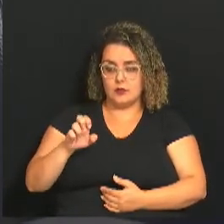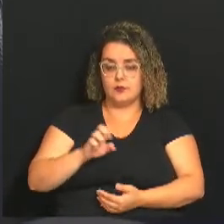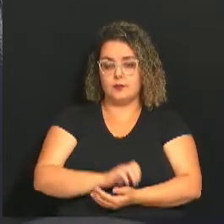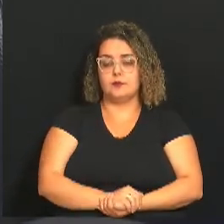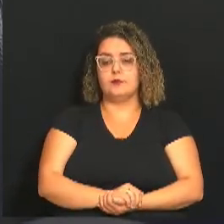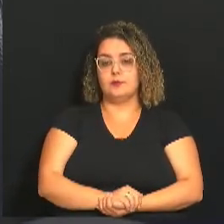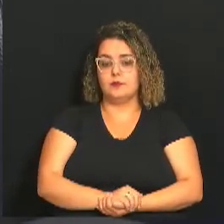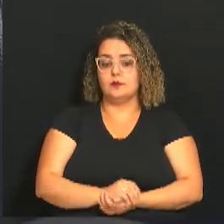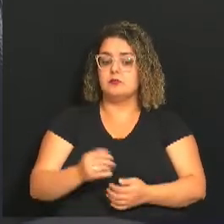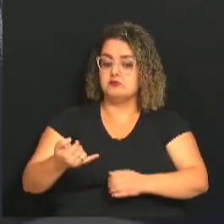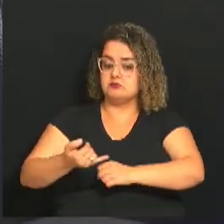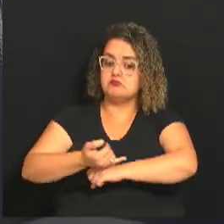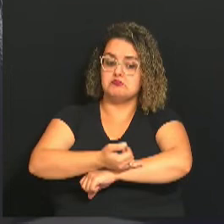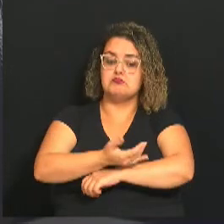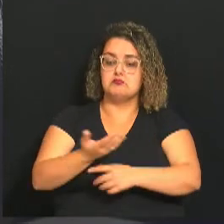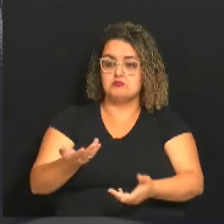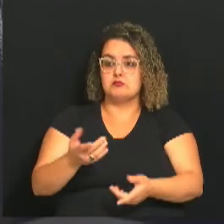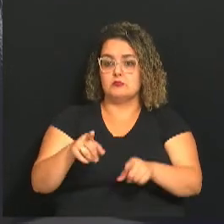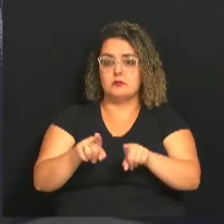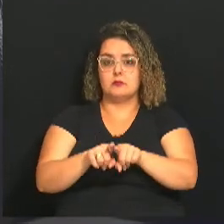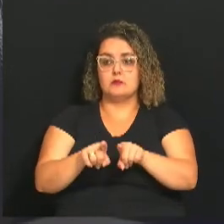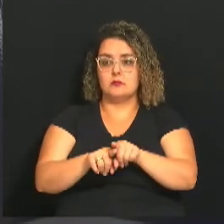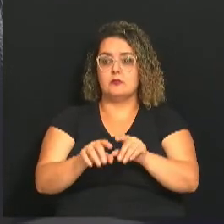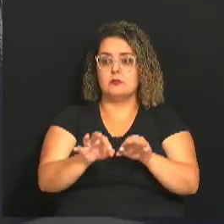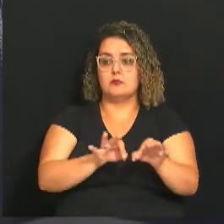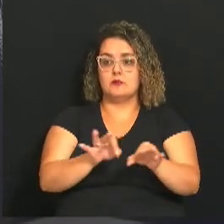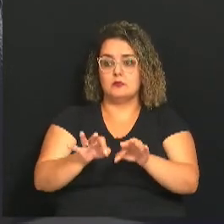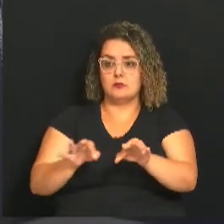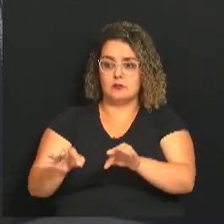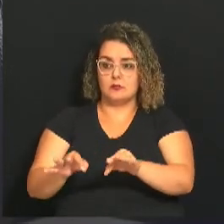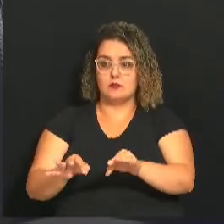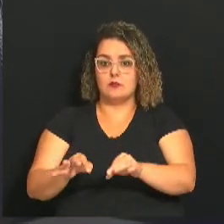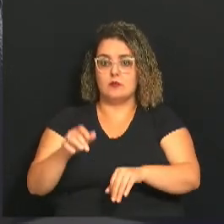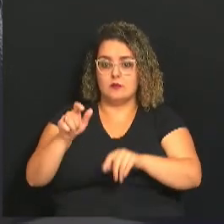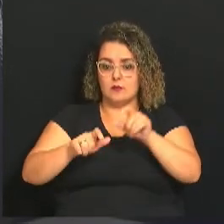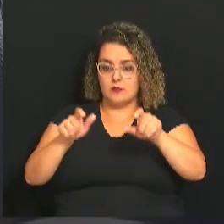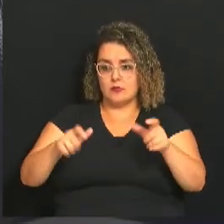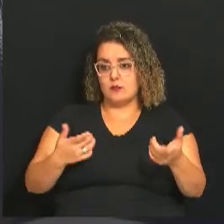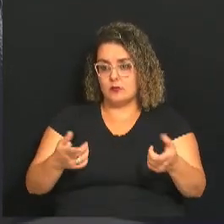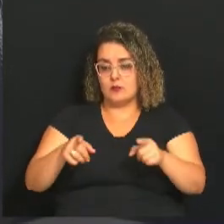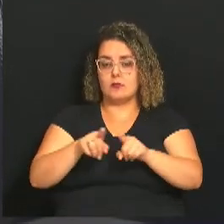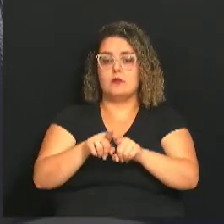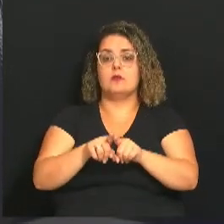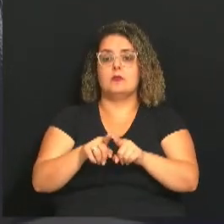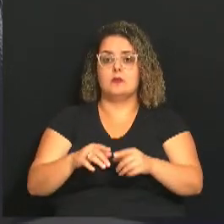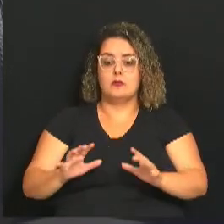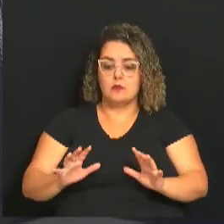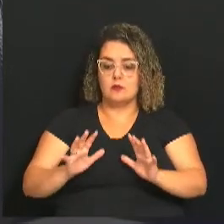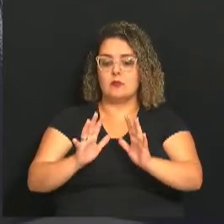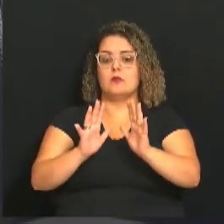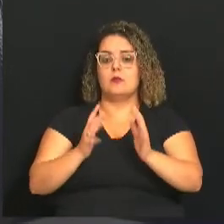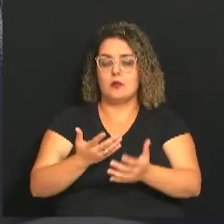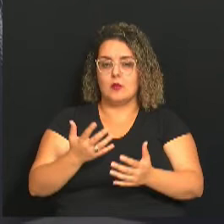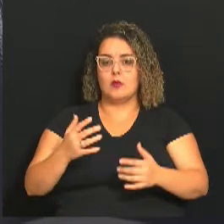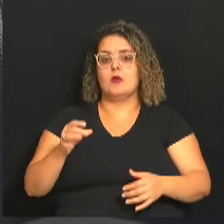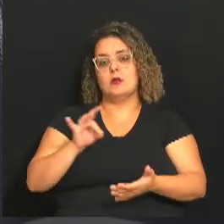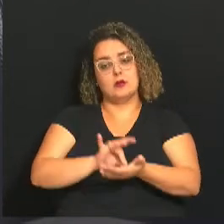me parece também na preparação das pessoas, enfim, para enfrentar essa realidade.